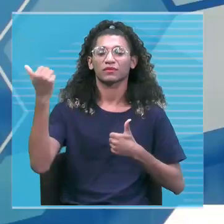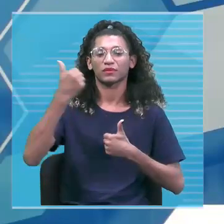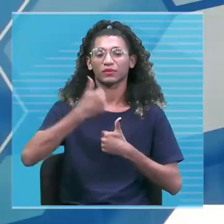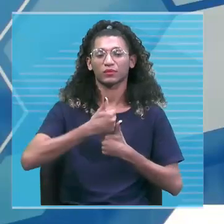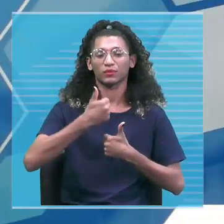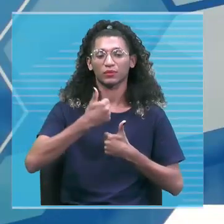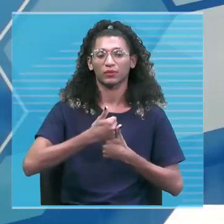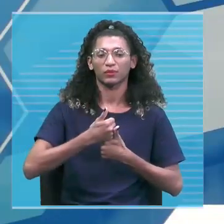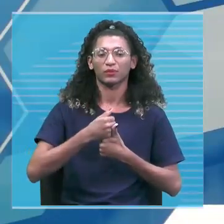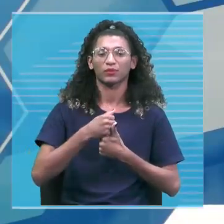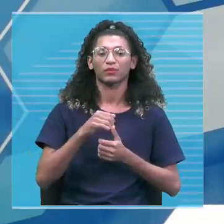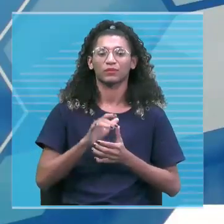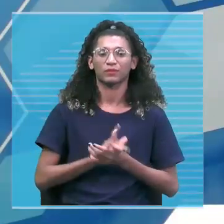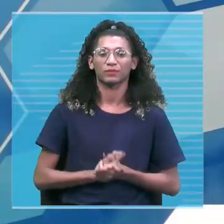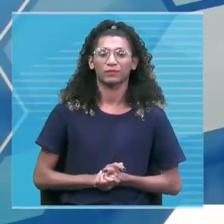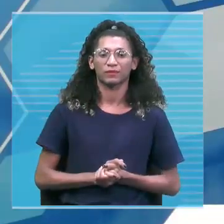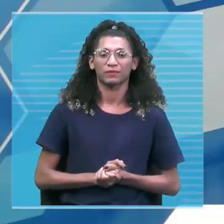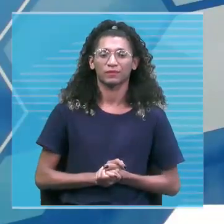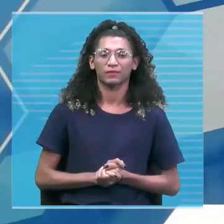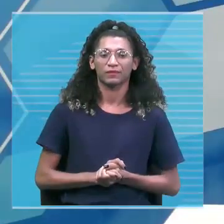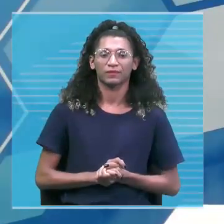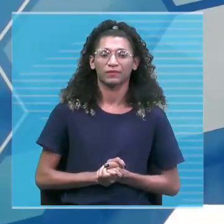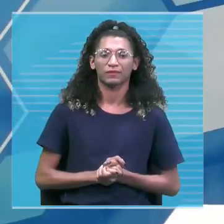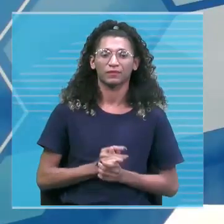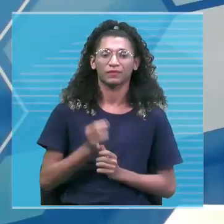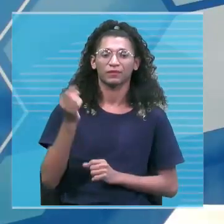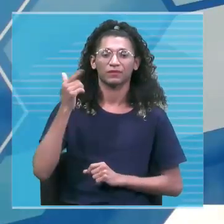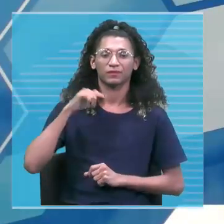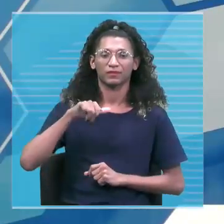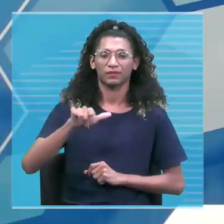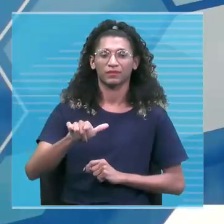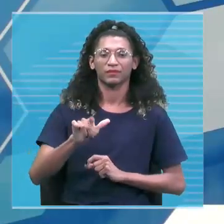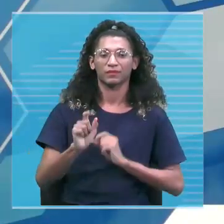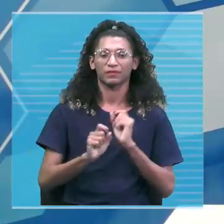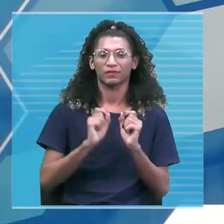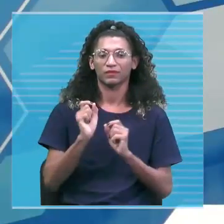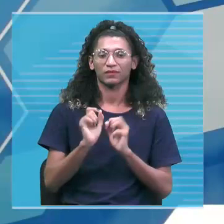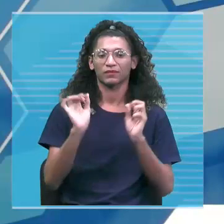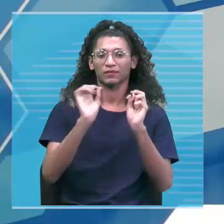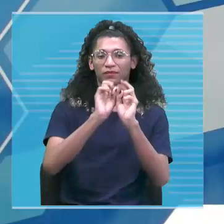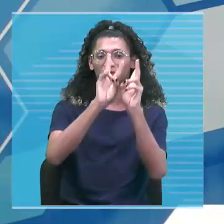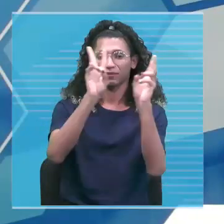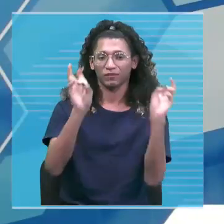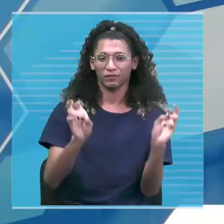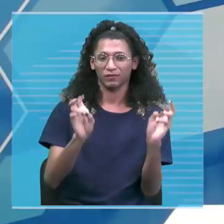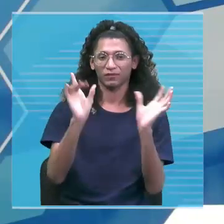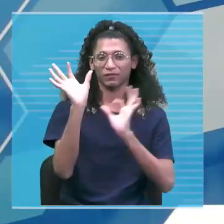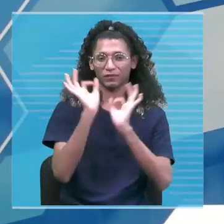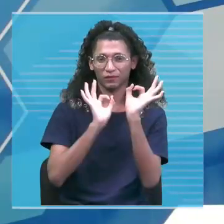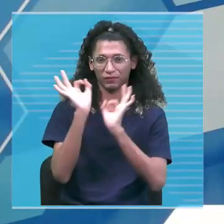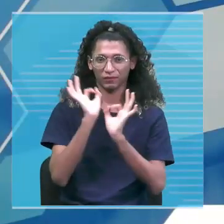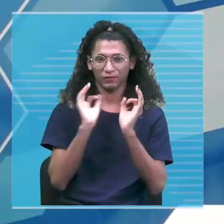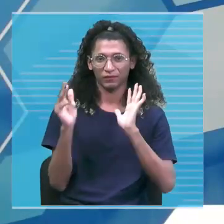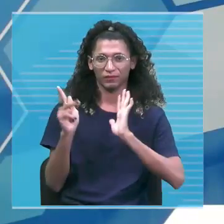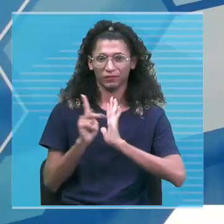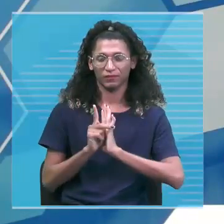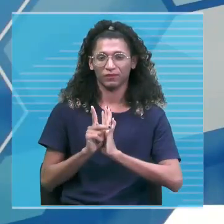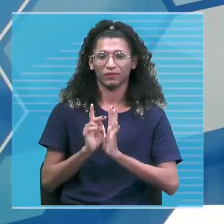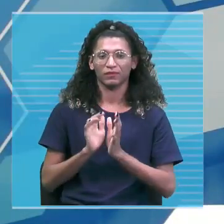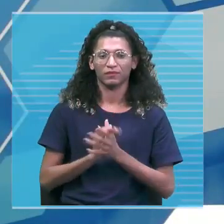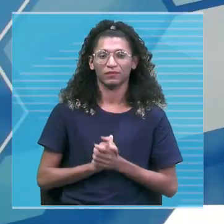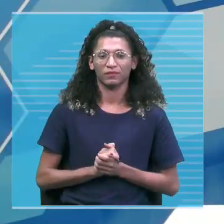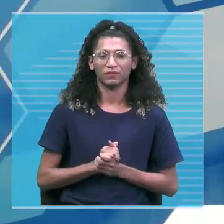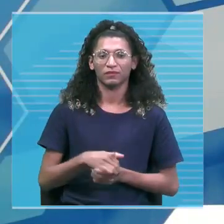o professor Mateus para dar continuidade ao tema planejado por ele para